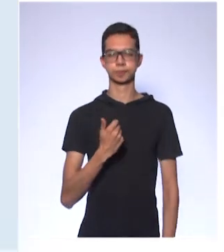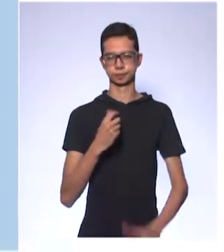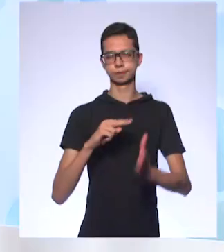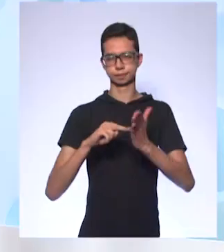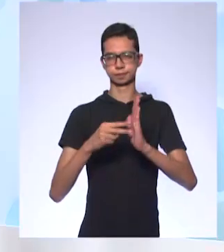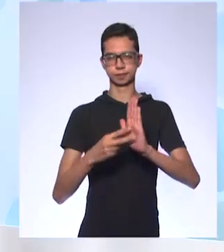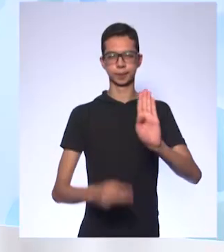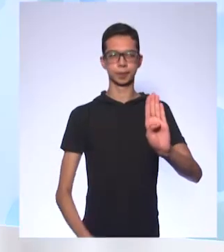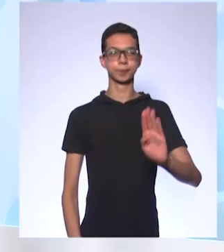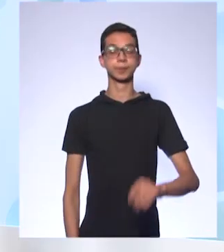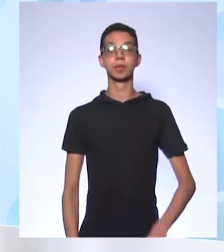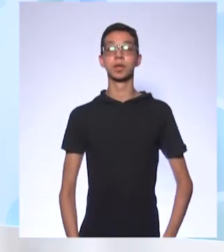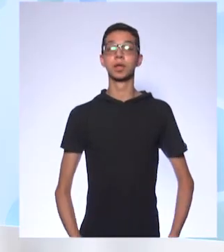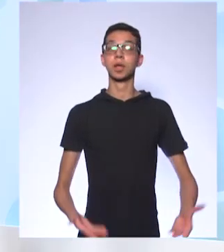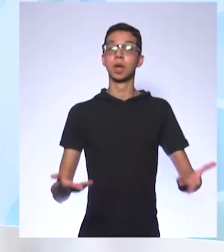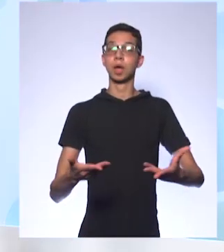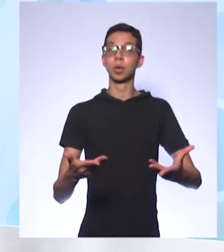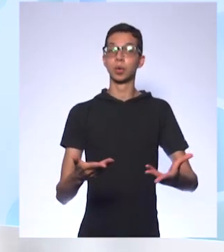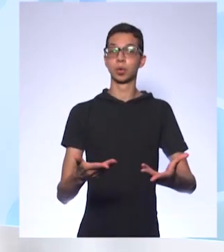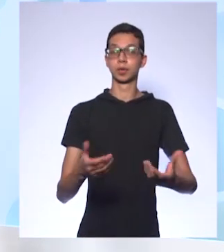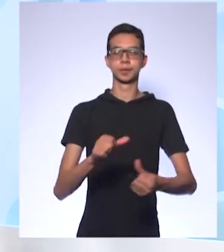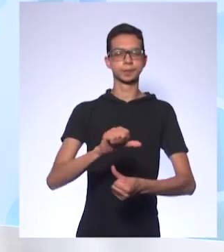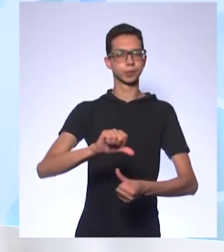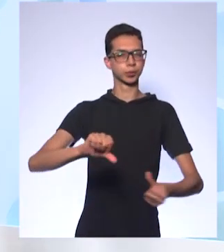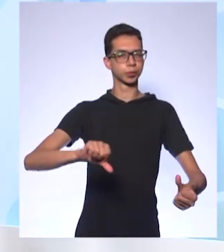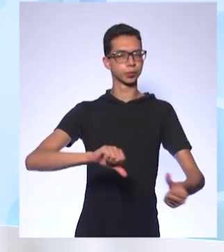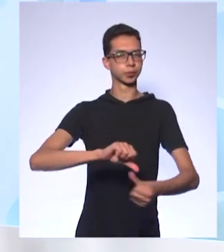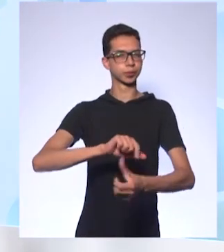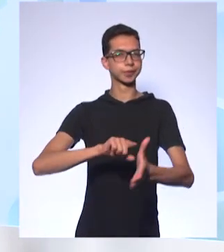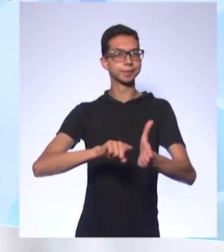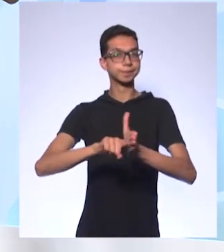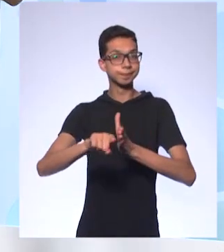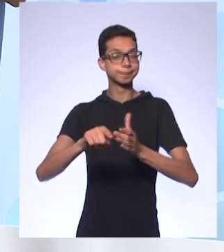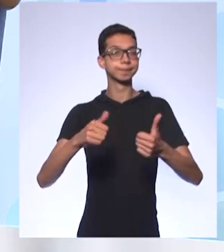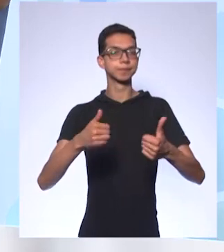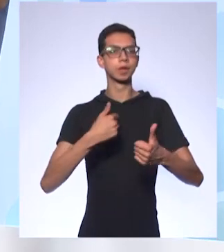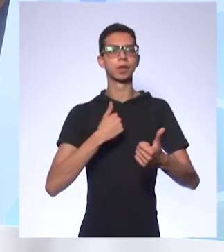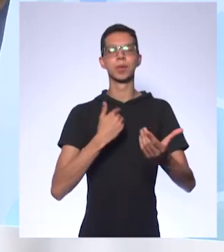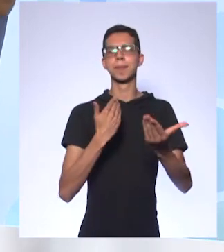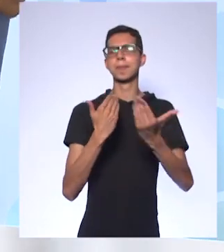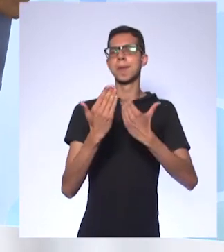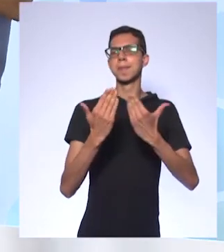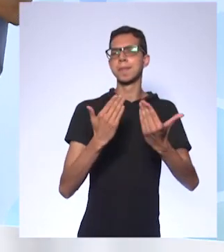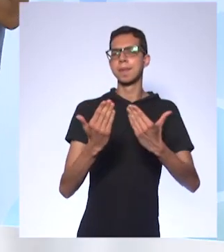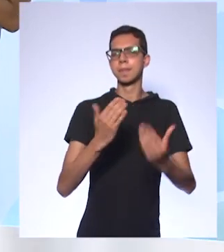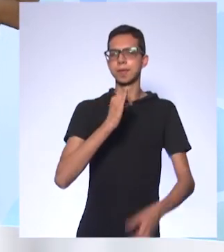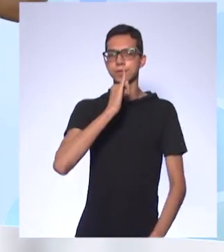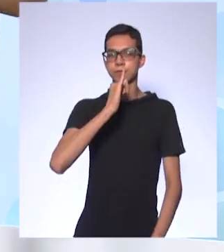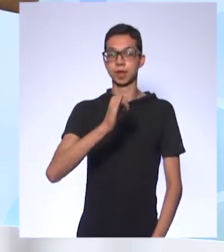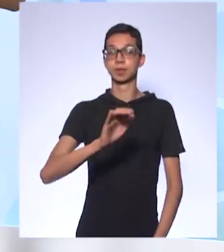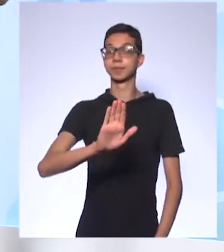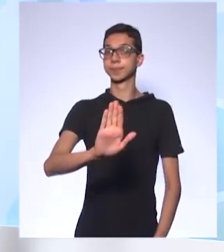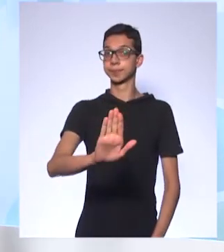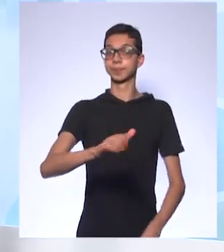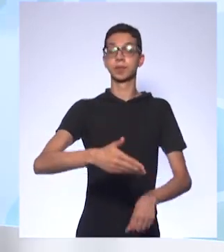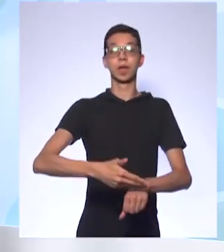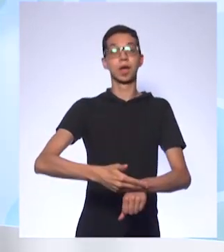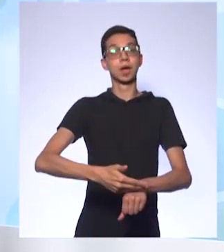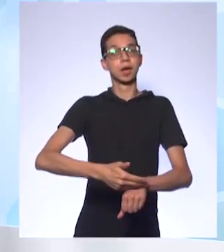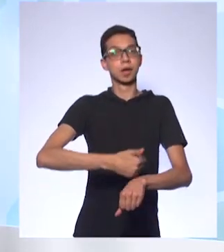próxima questão. Bom, eu vou comentar um pouco com vocês antes